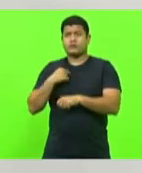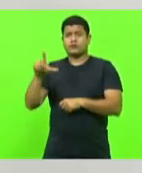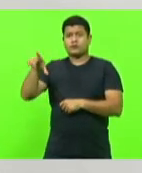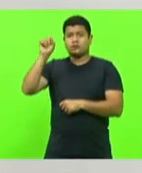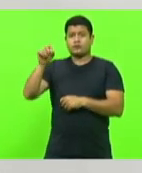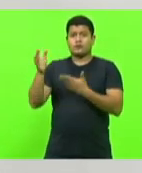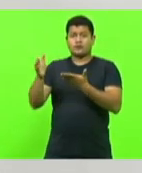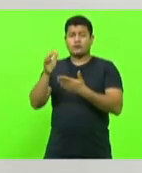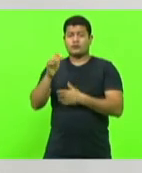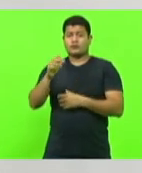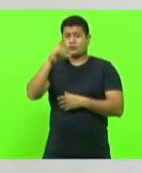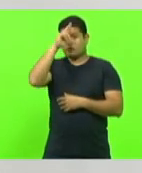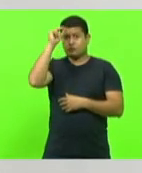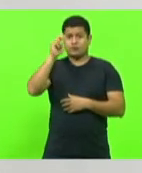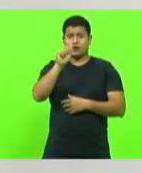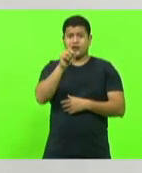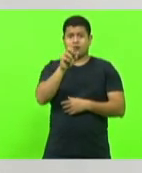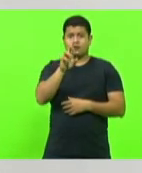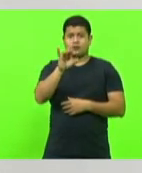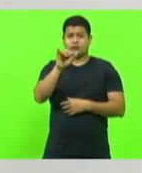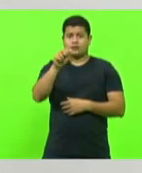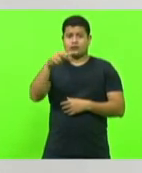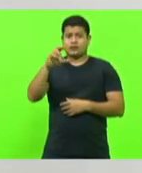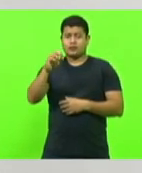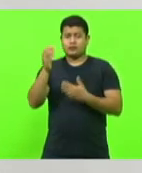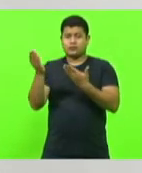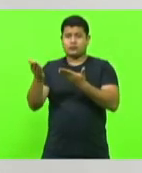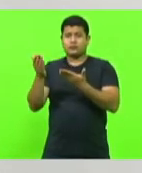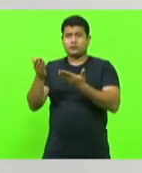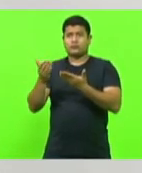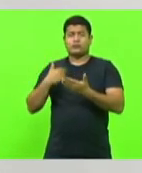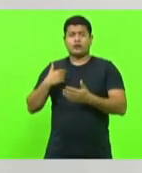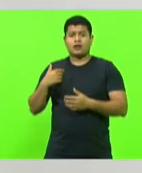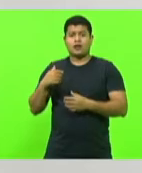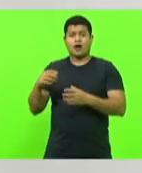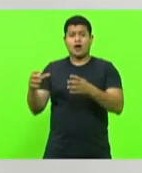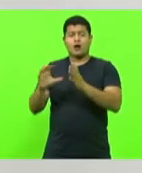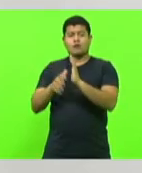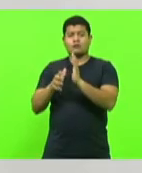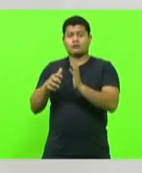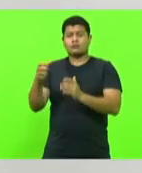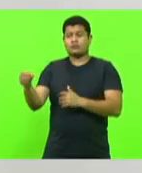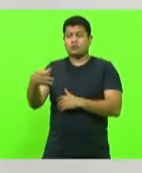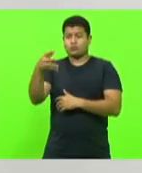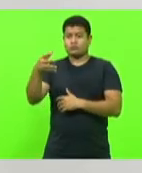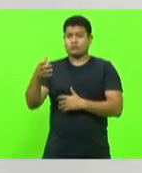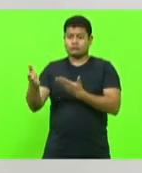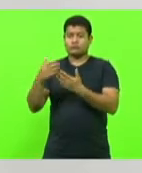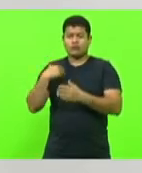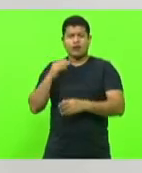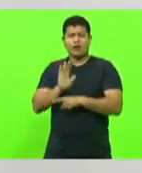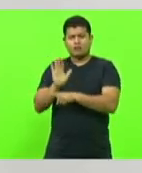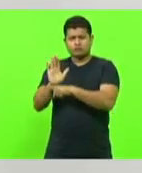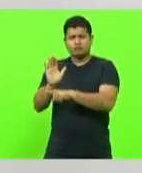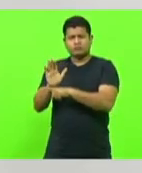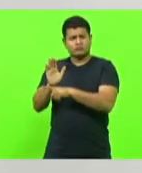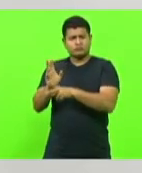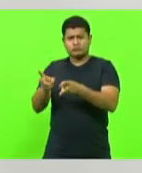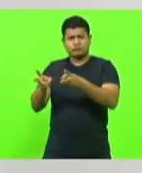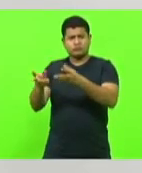prefeito Adriano, do Partido Novo, e tenho auxiliado da melhor forma possível, auxiliado o prefeito Adriano, auxiliado a